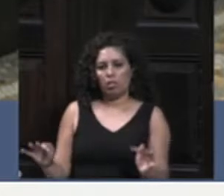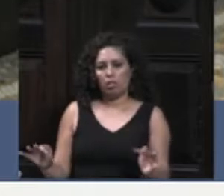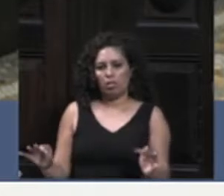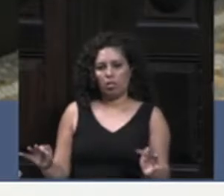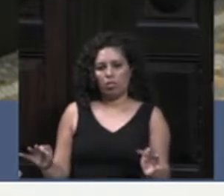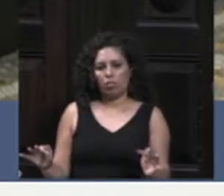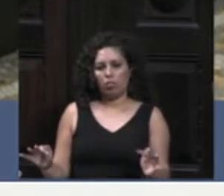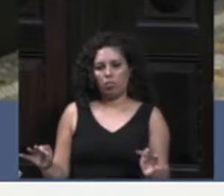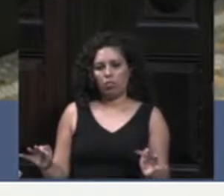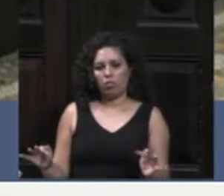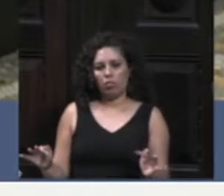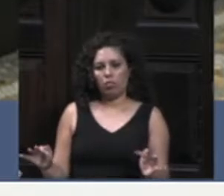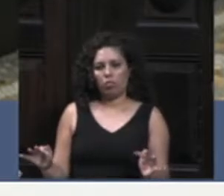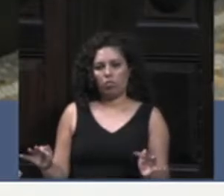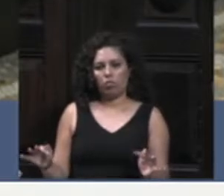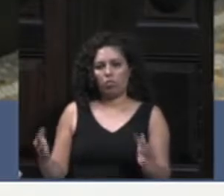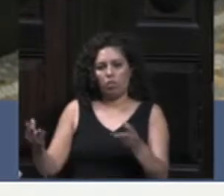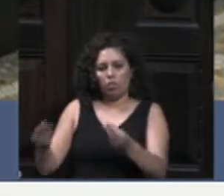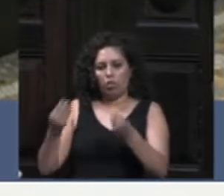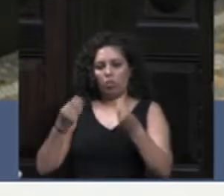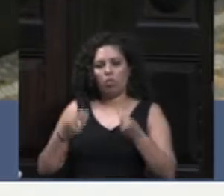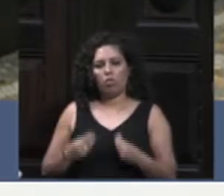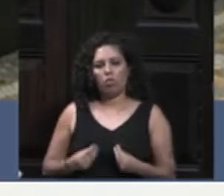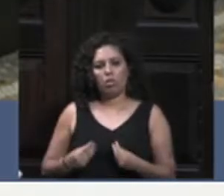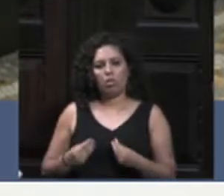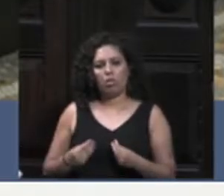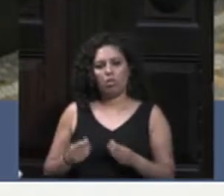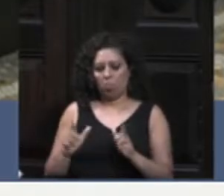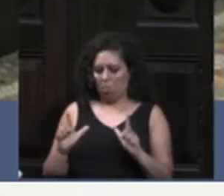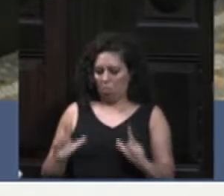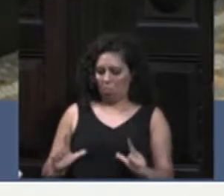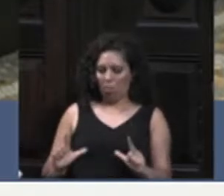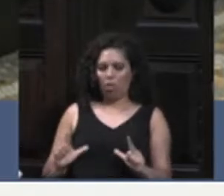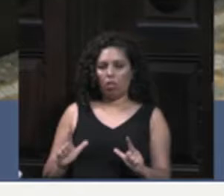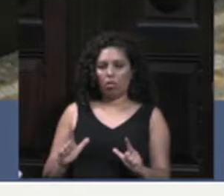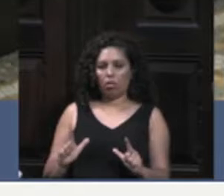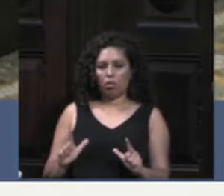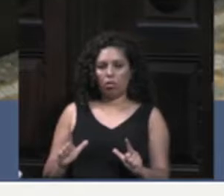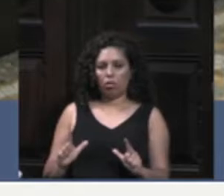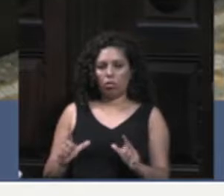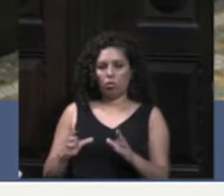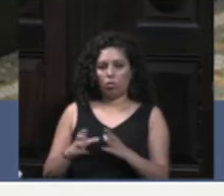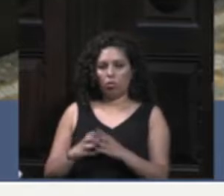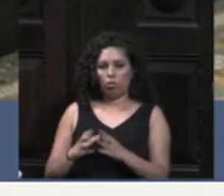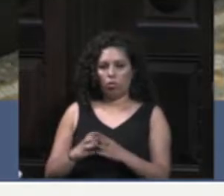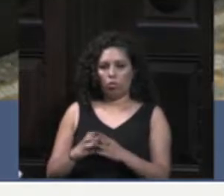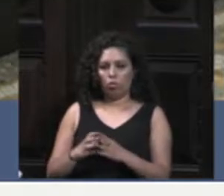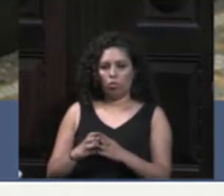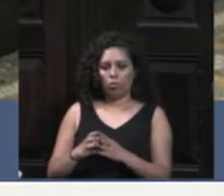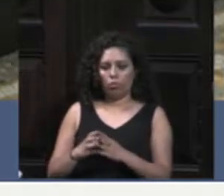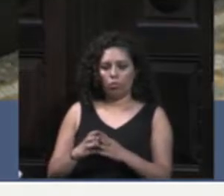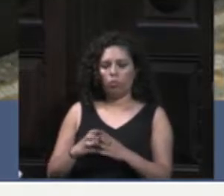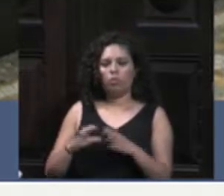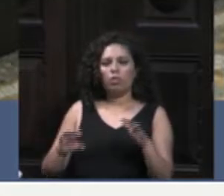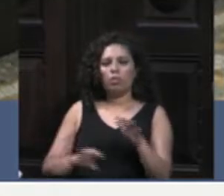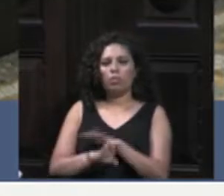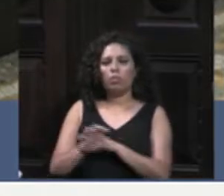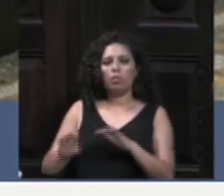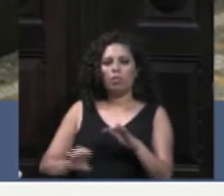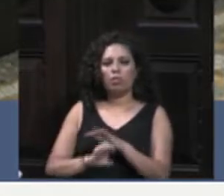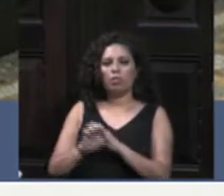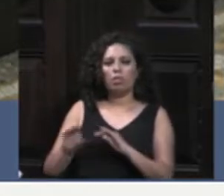me alegrou. Eu recebi da Associação dos Empregados de Furnas